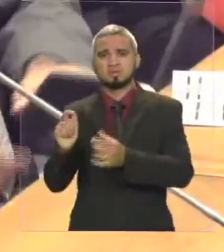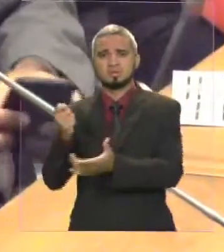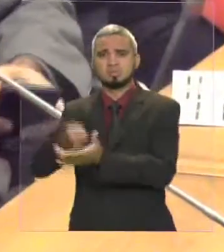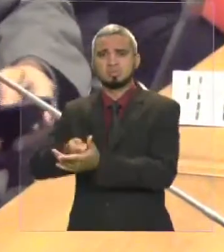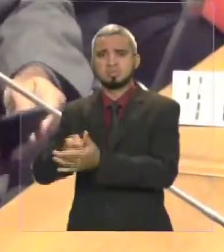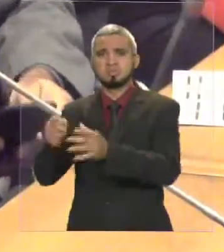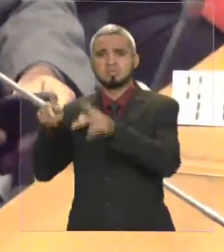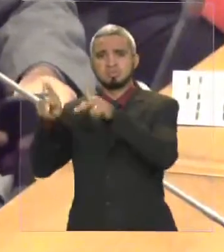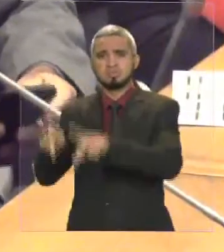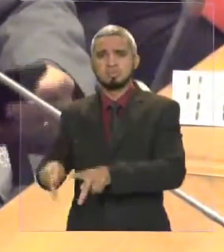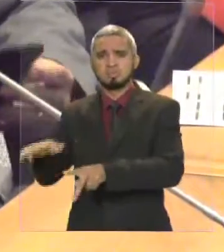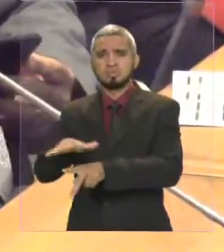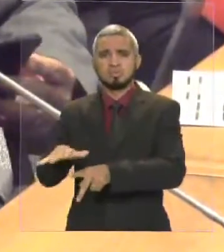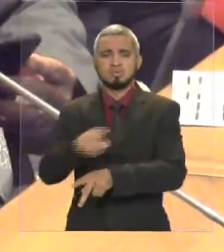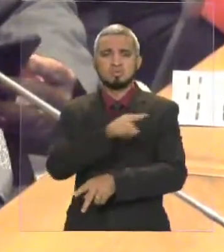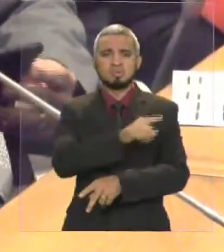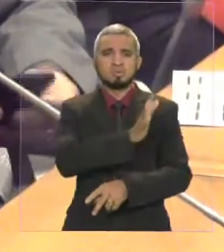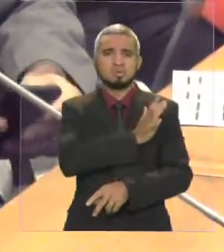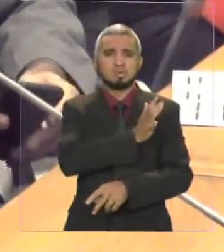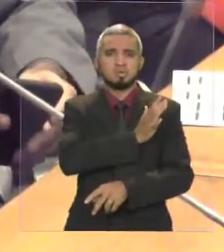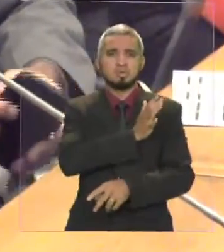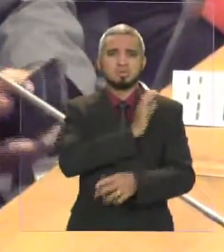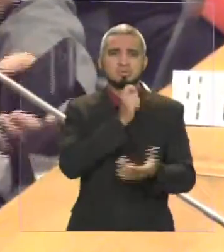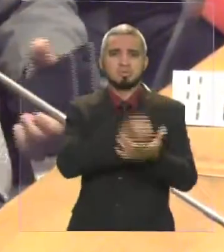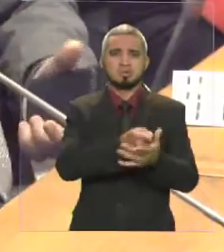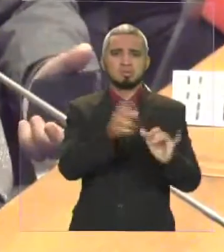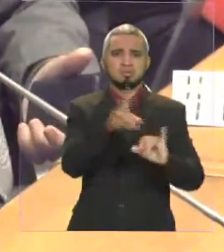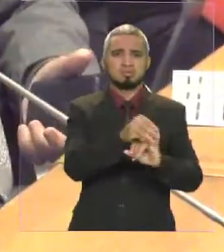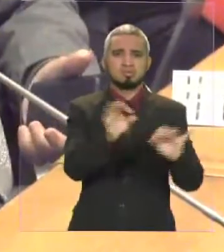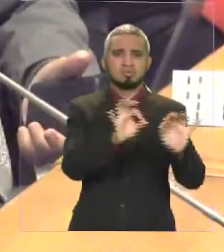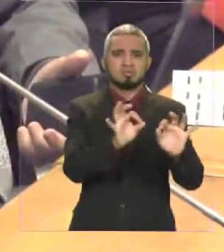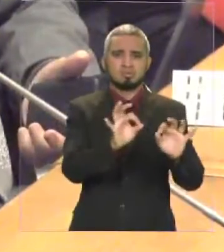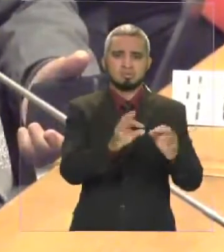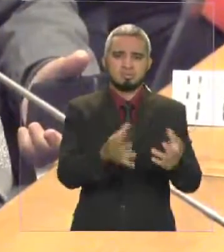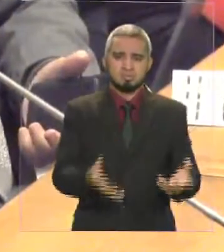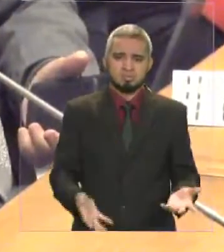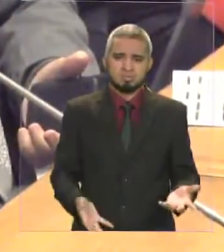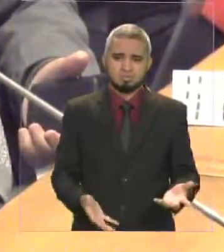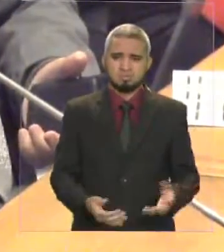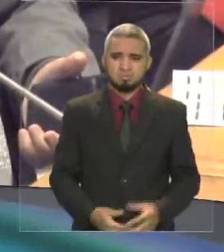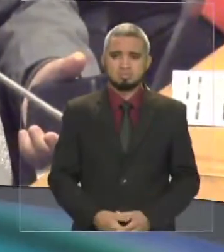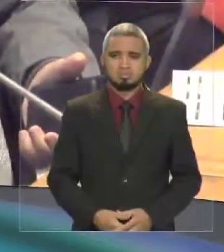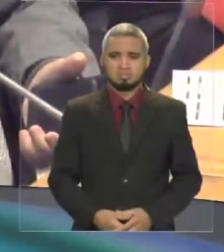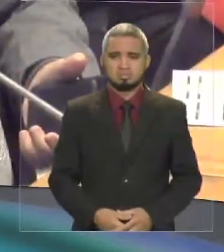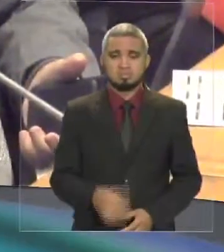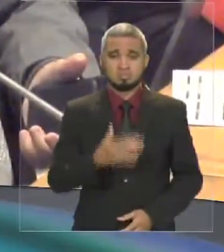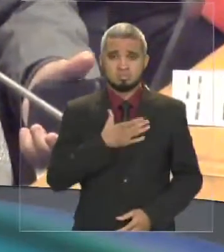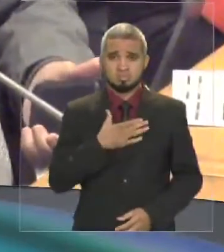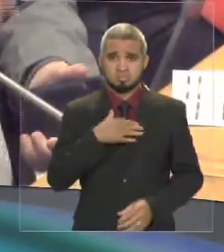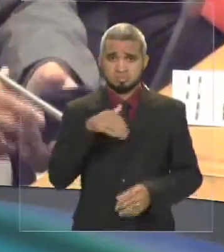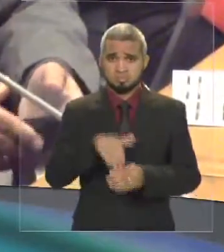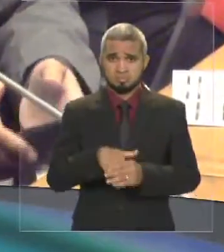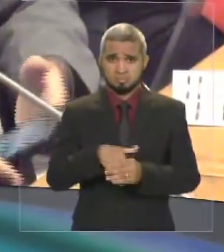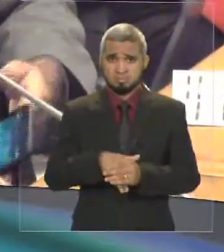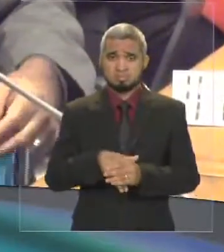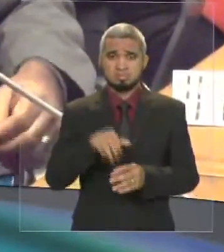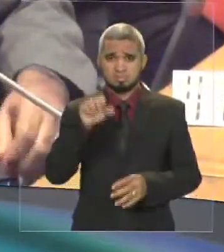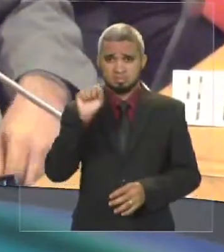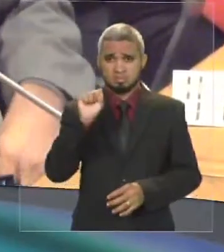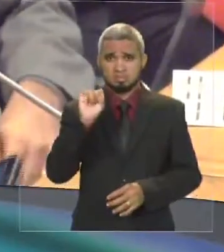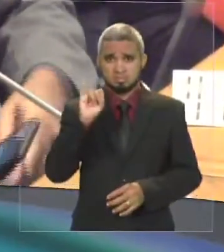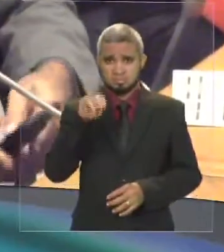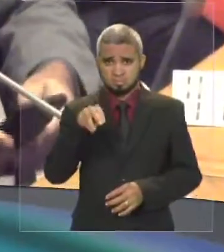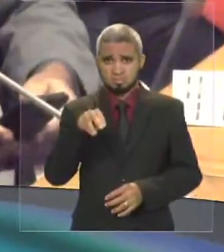e, na contramão, isenta os mais ricos. E meu voto vai ser a favor, porque eu acho que o dinheiro tem que estar na economia. Então, eu vou votar